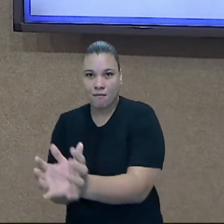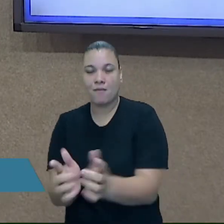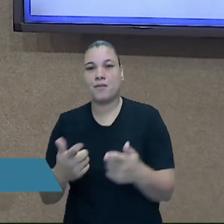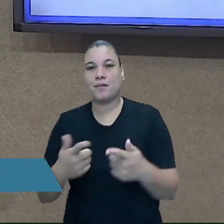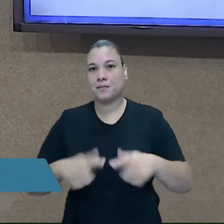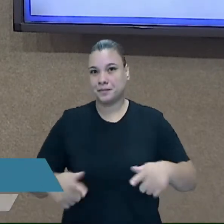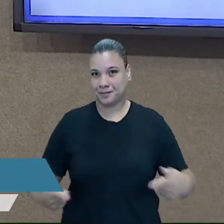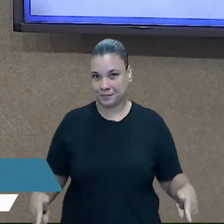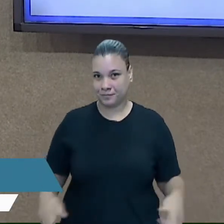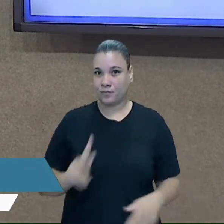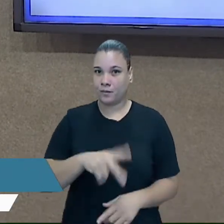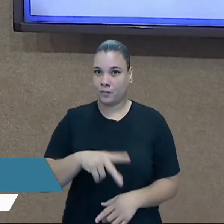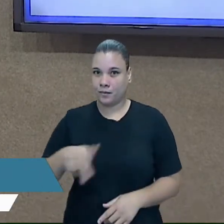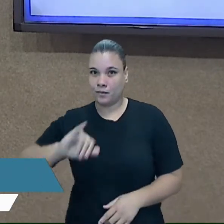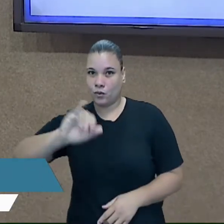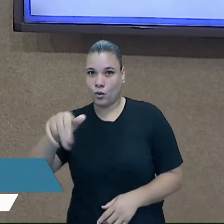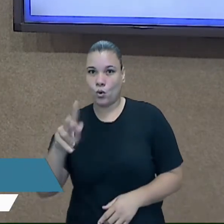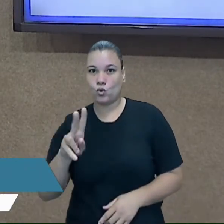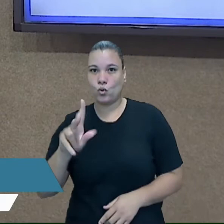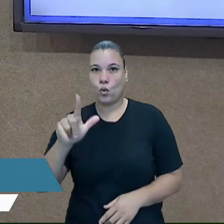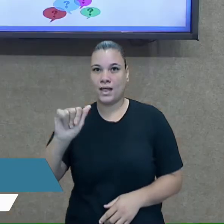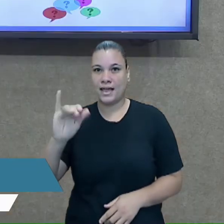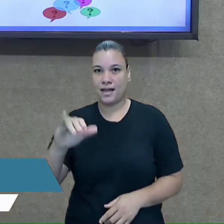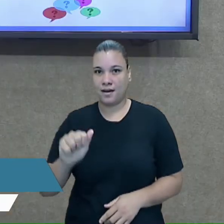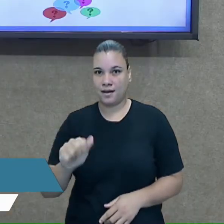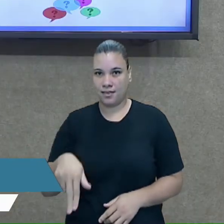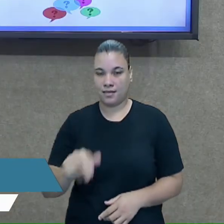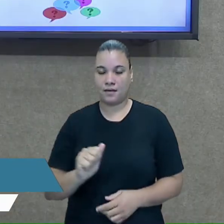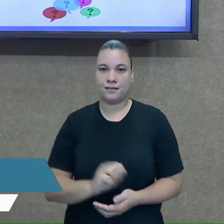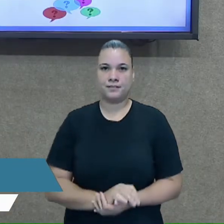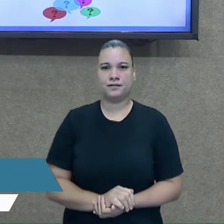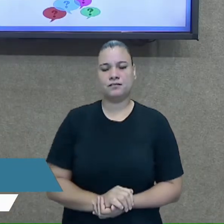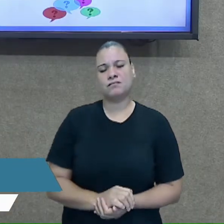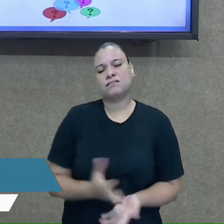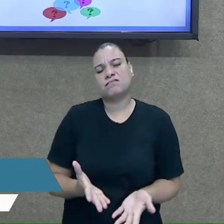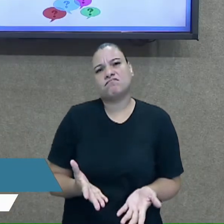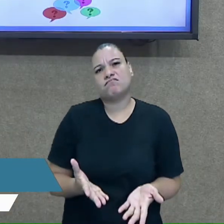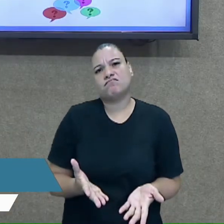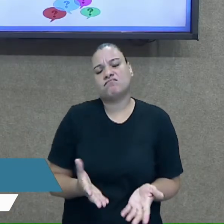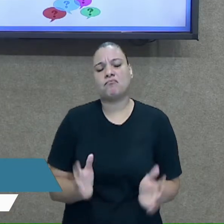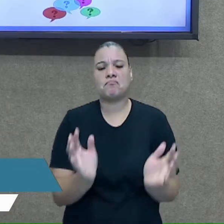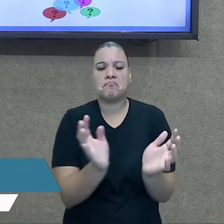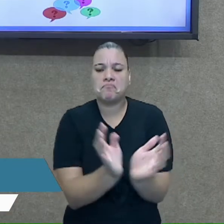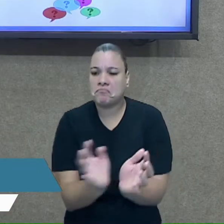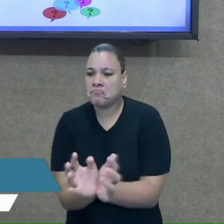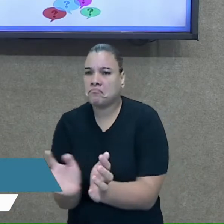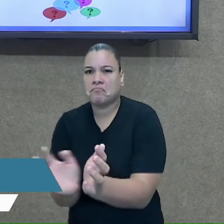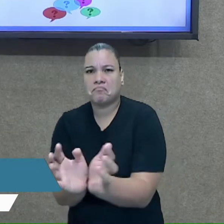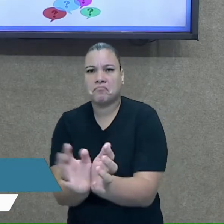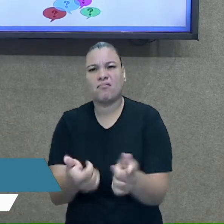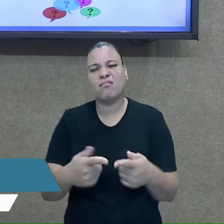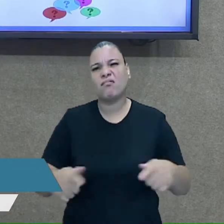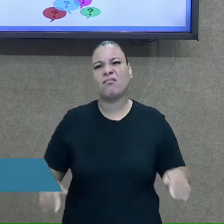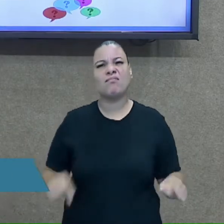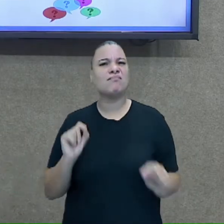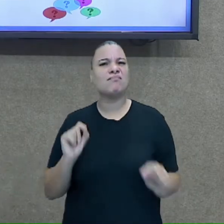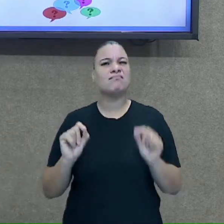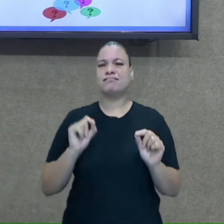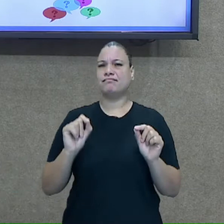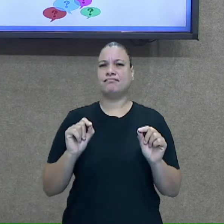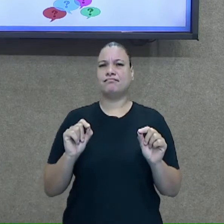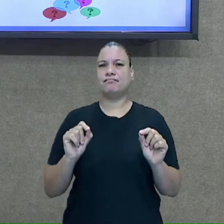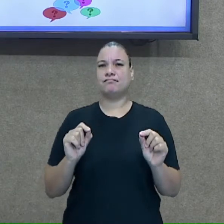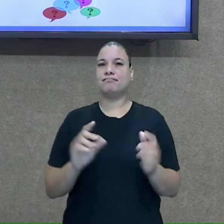sou a professora Juliana. Bem, o que é a classe gramatical? A classe